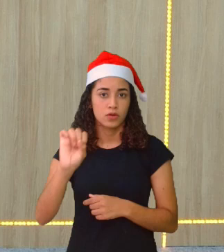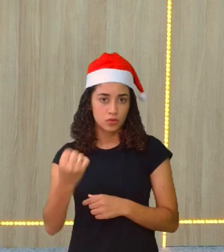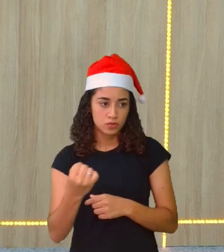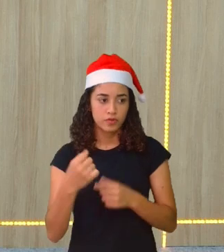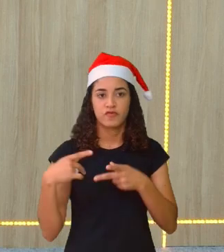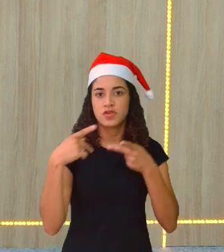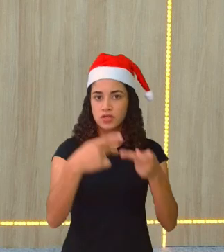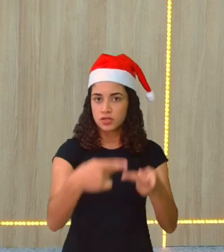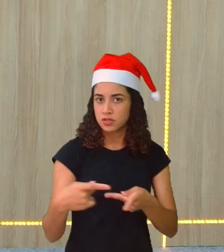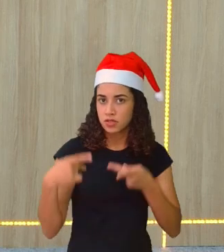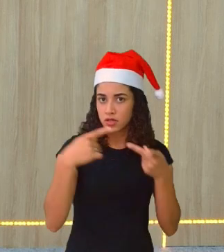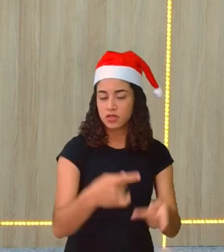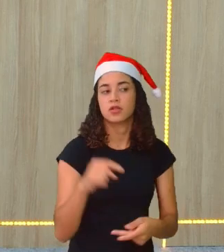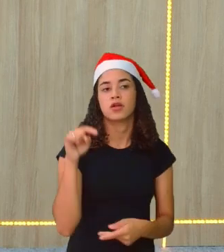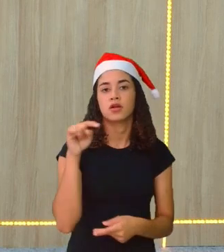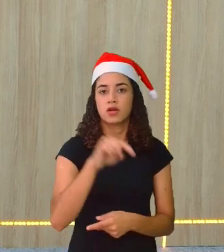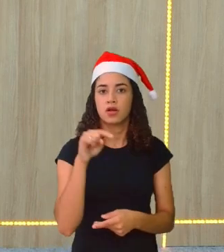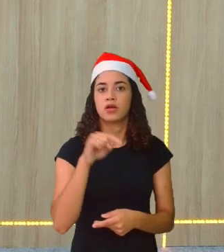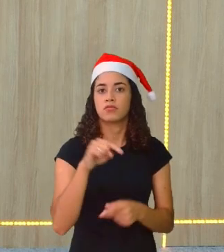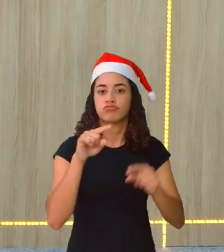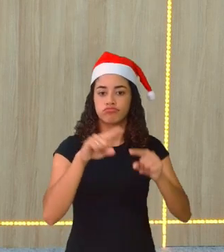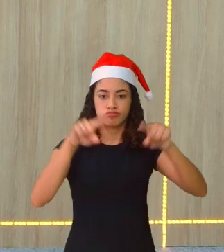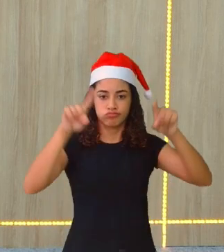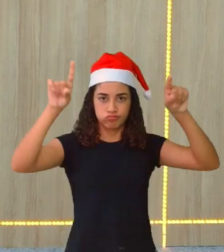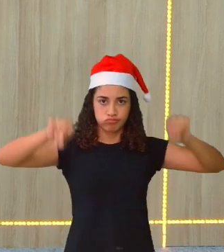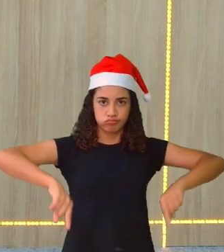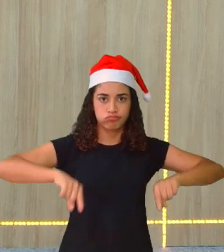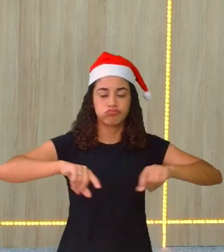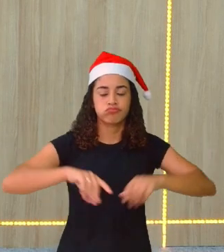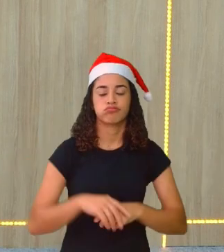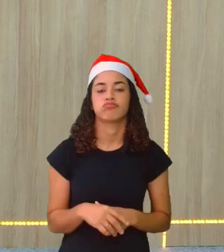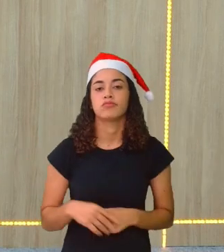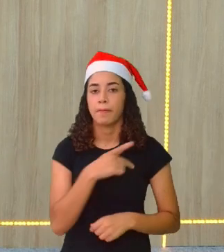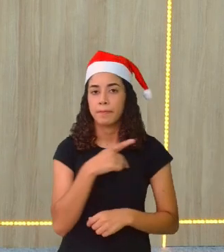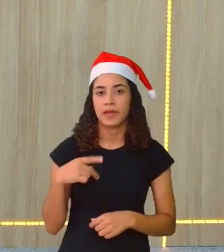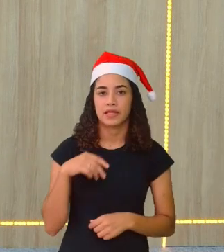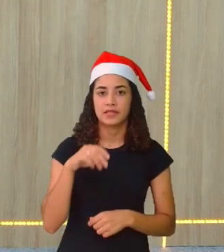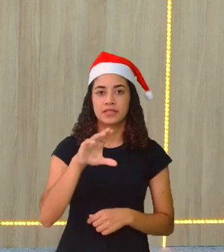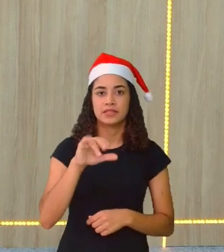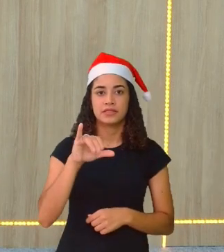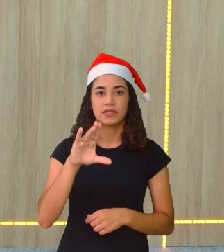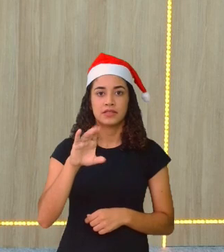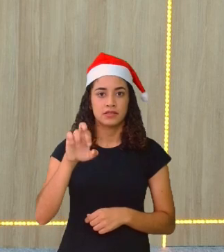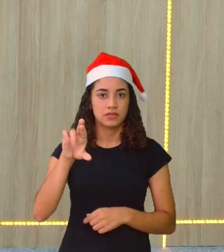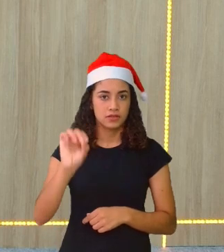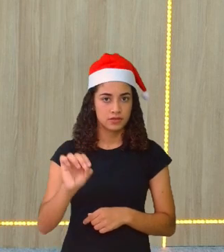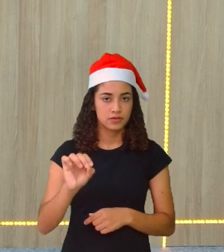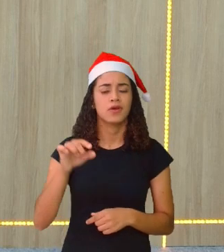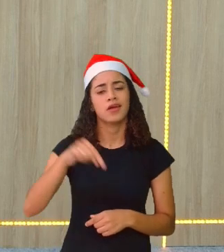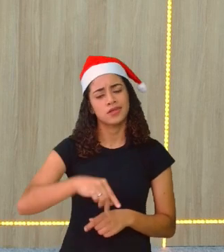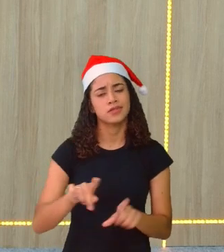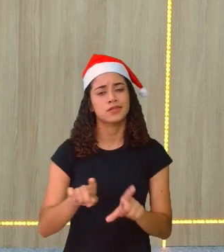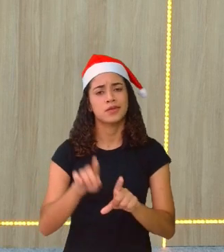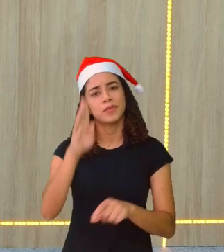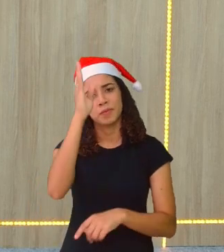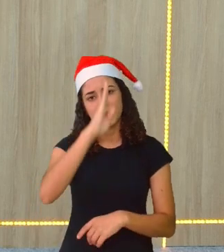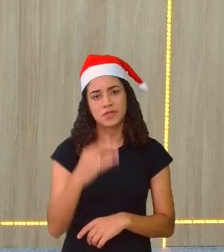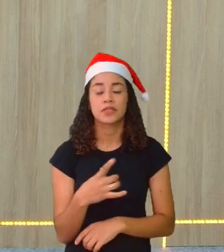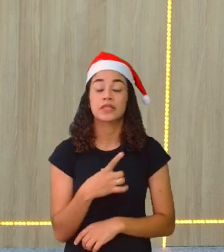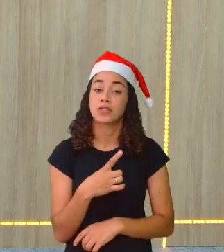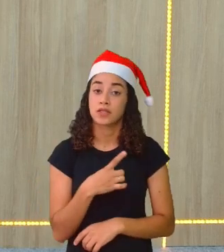ali o santuário ali do padre Cícero Romão, né? Então a gente tem isso aqui no Brasil também,